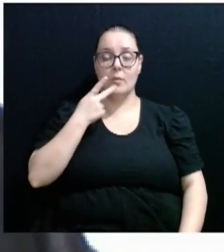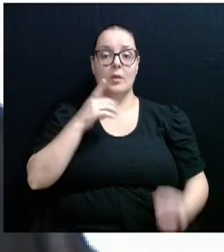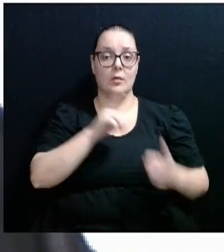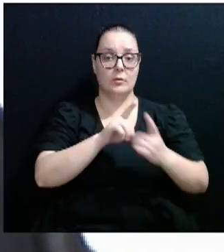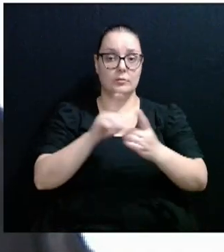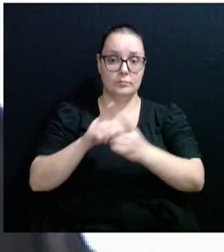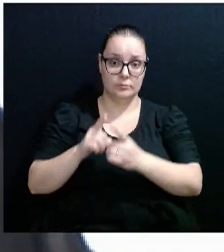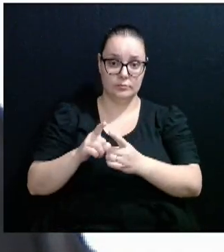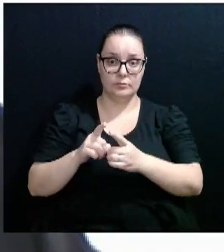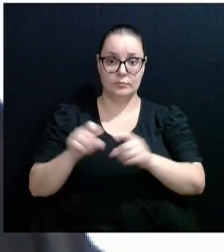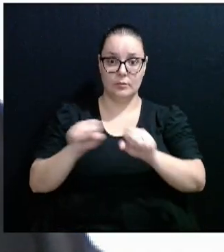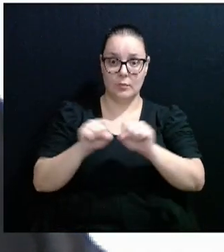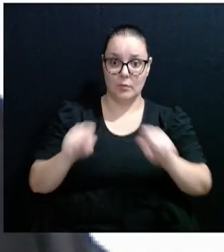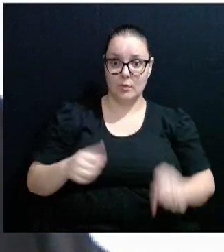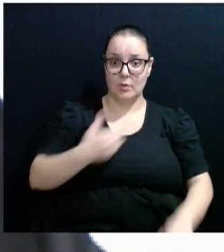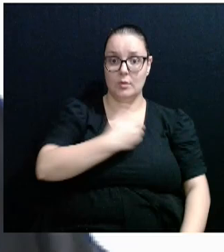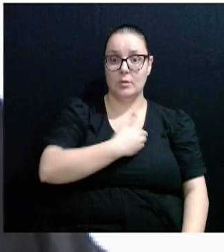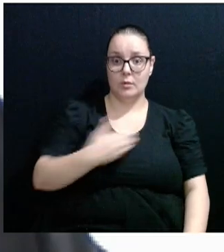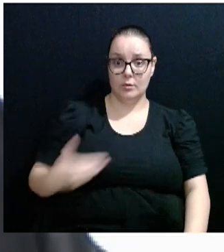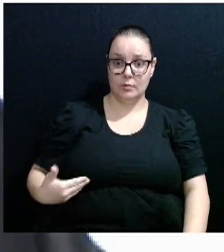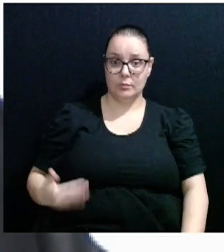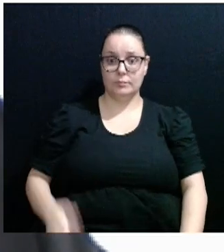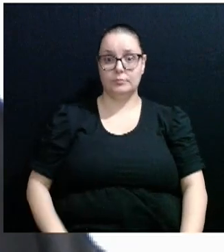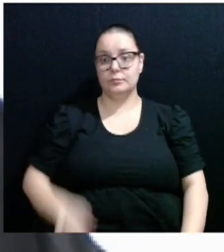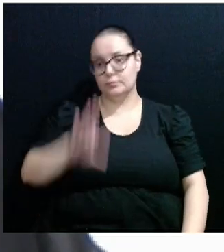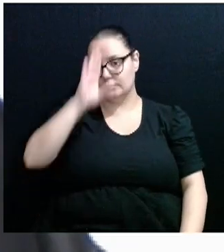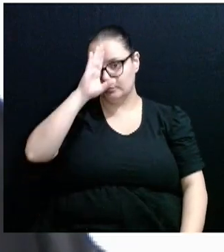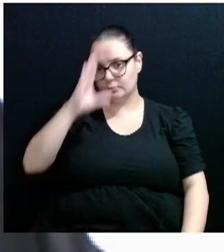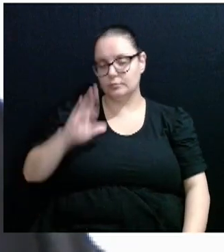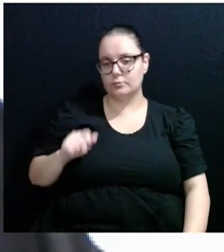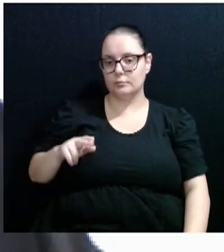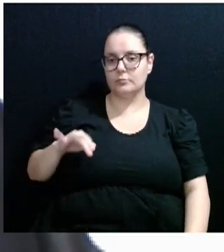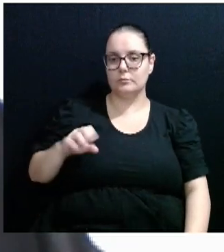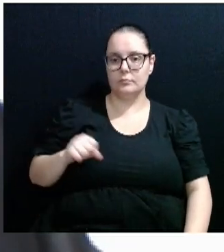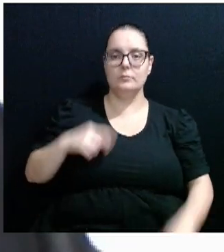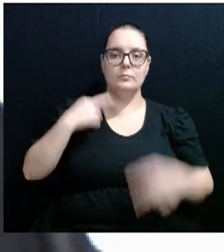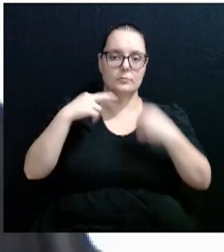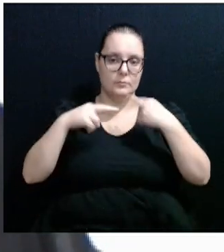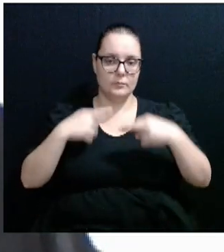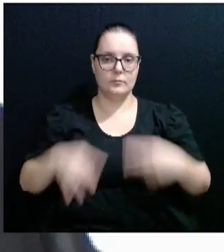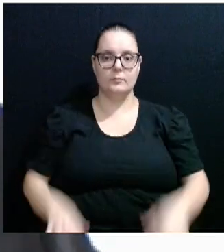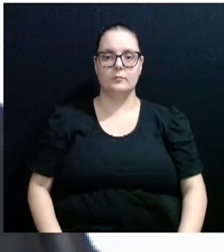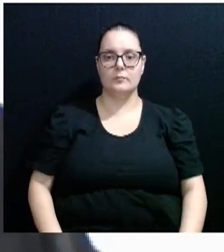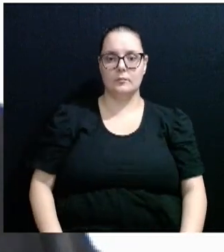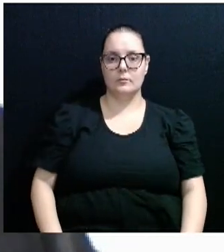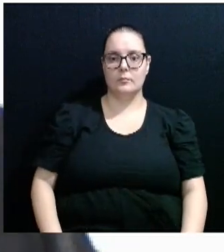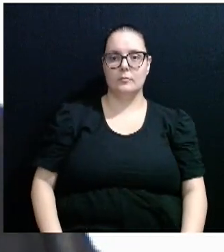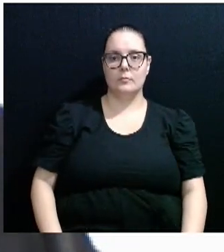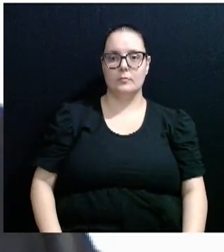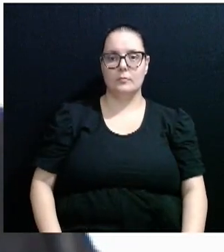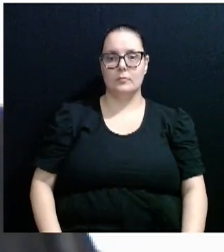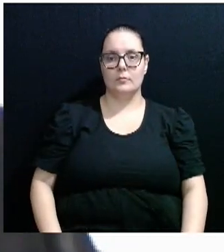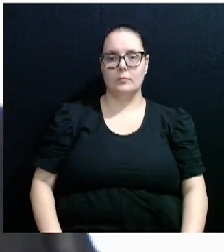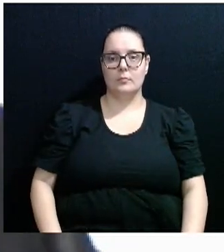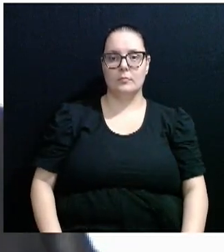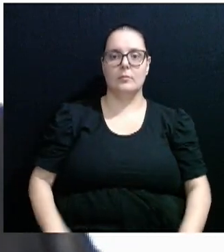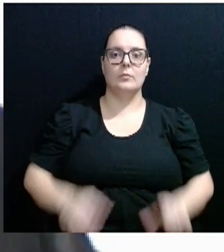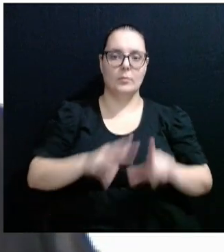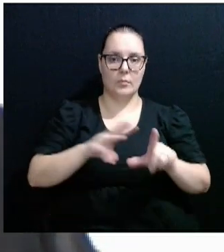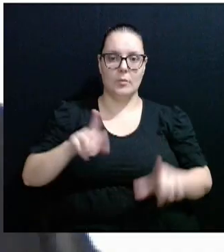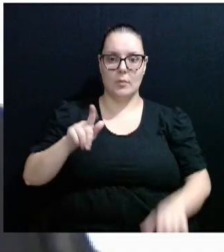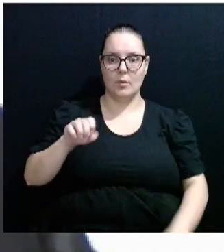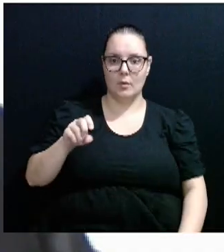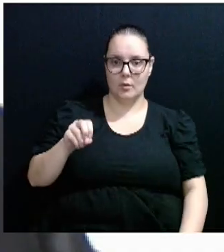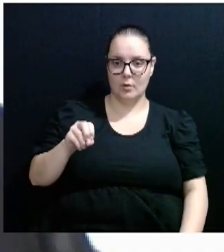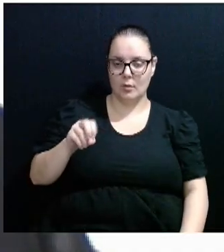no sistema público, os principais canais de reclamação ali são, tem o site do